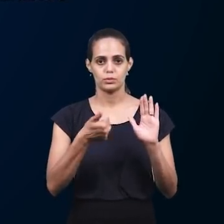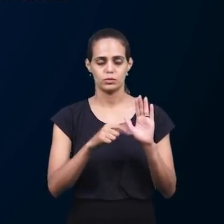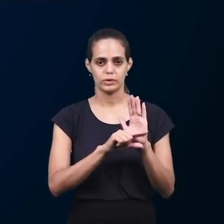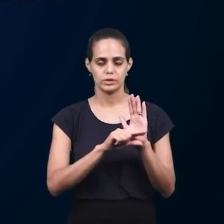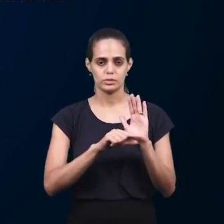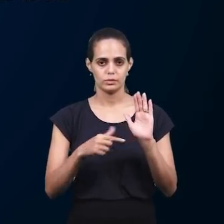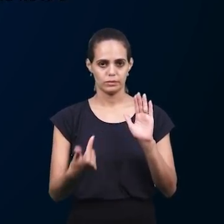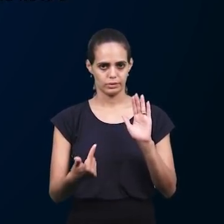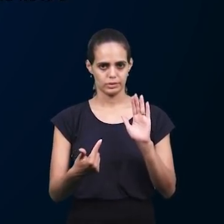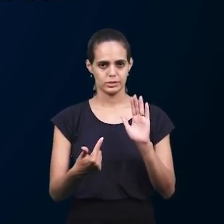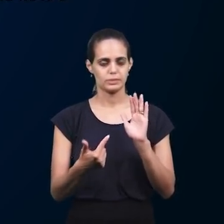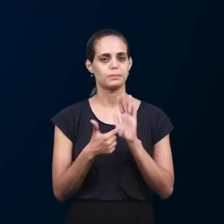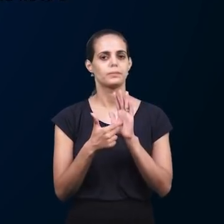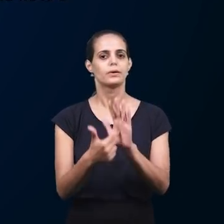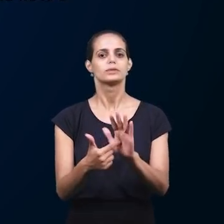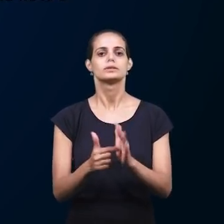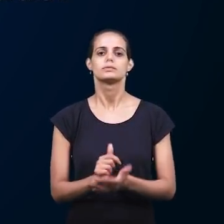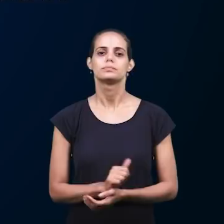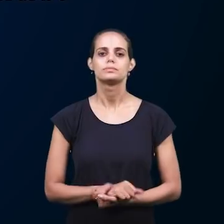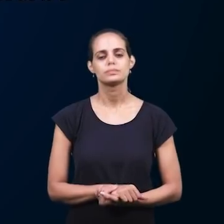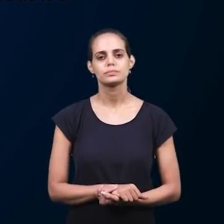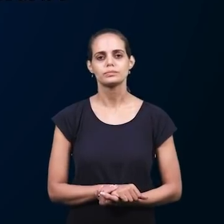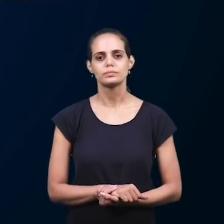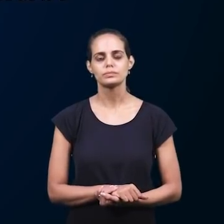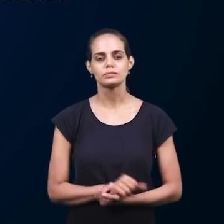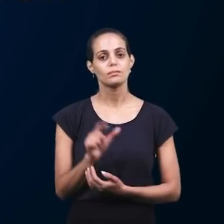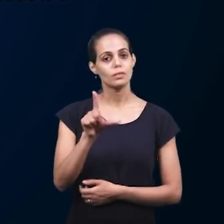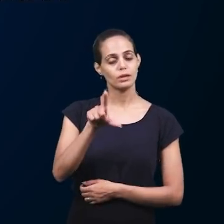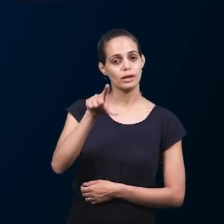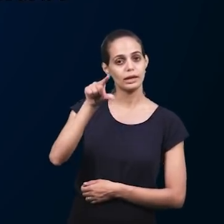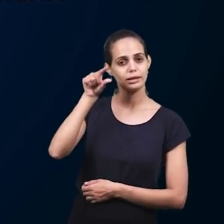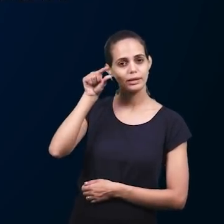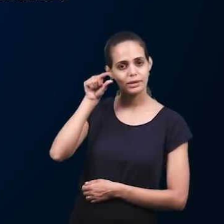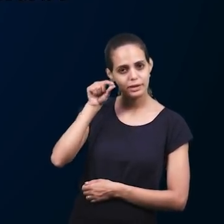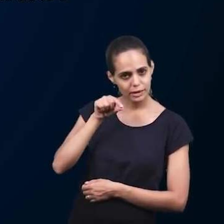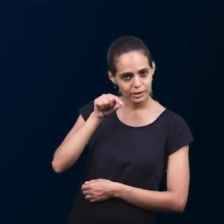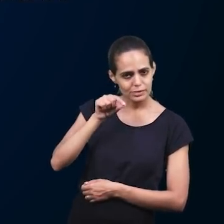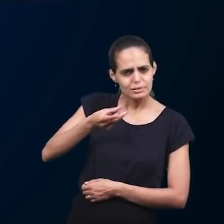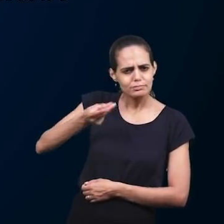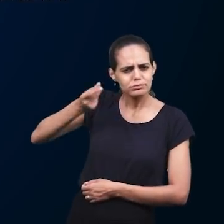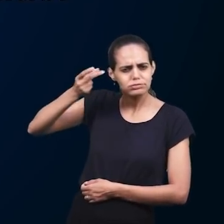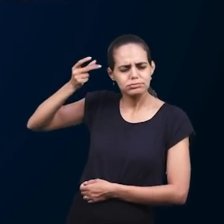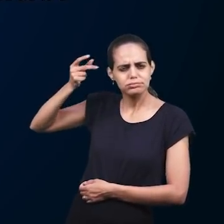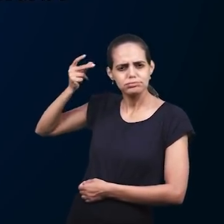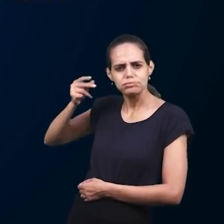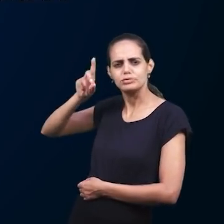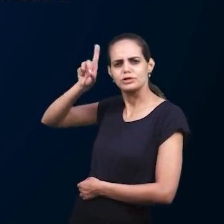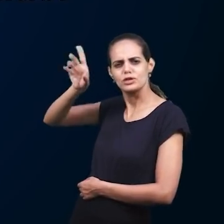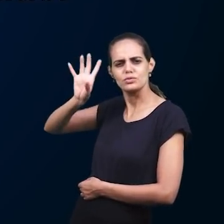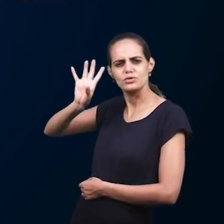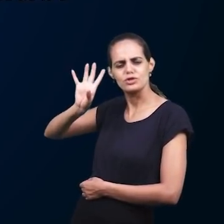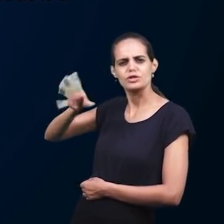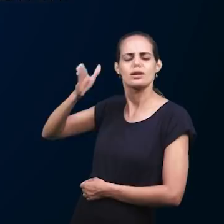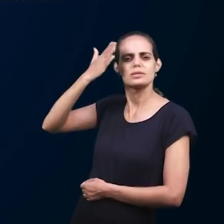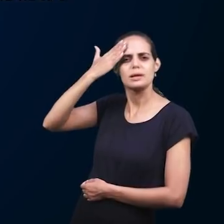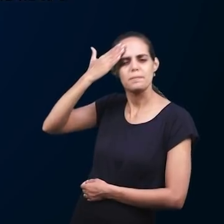capítulo 1, verso 2, diz assim: eleitos segundo a presciência de Deus Pai,